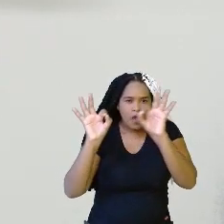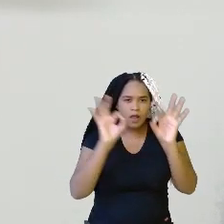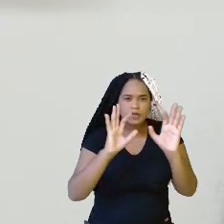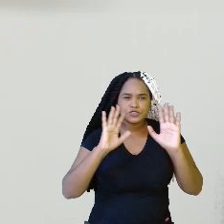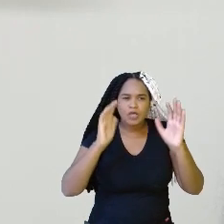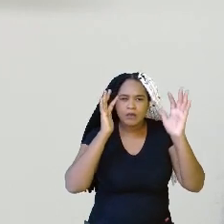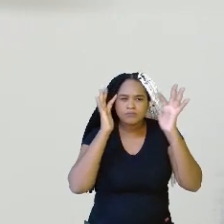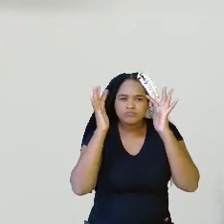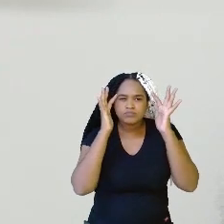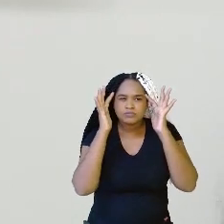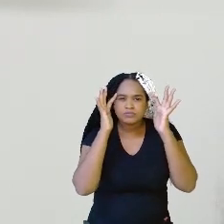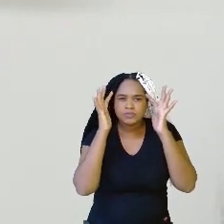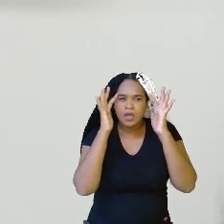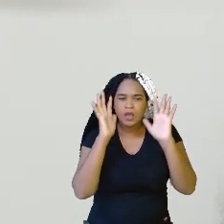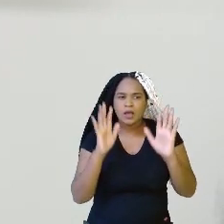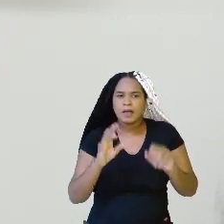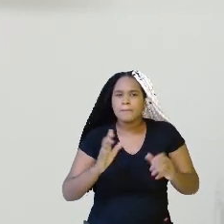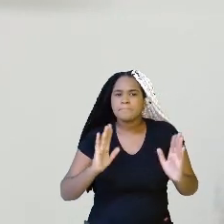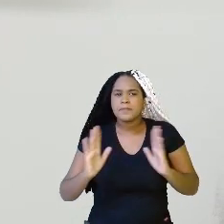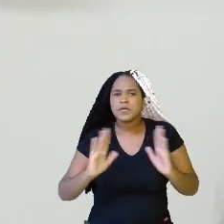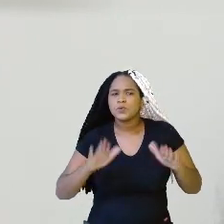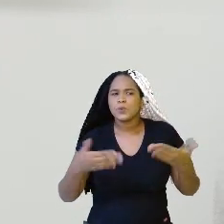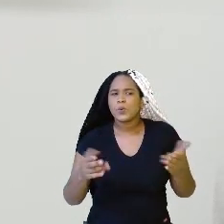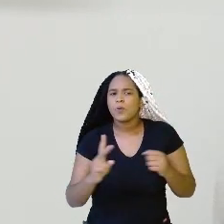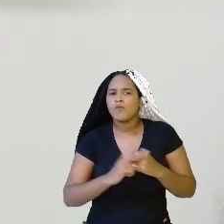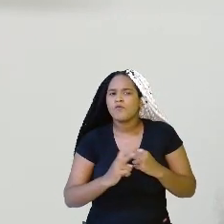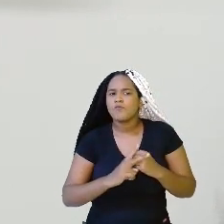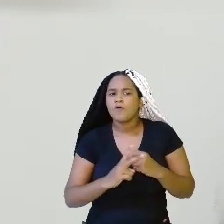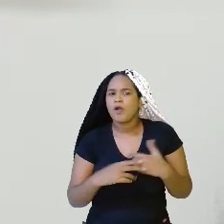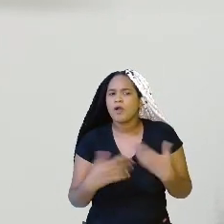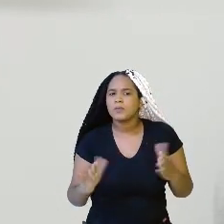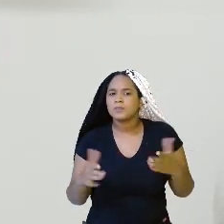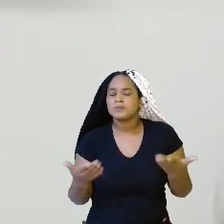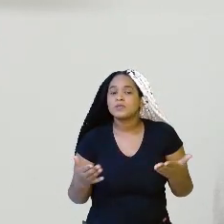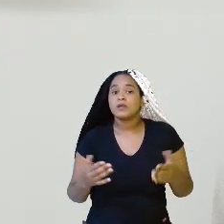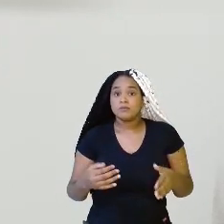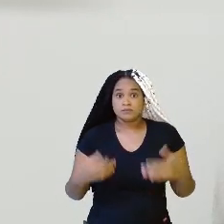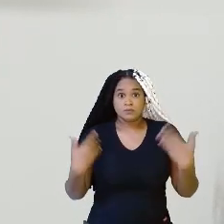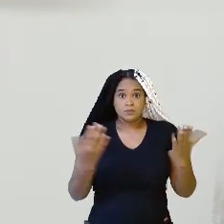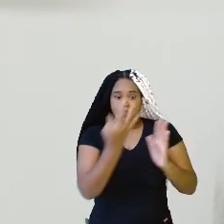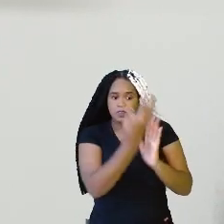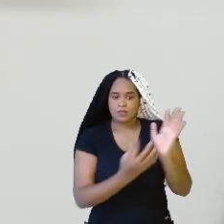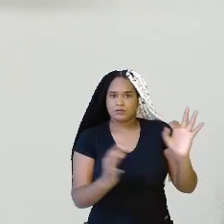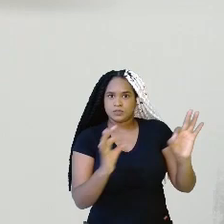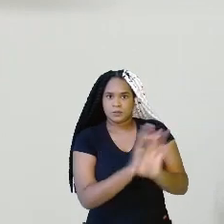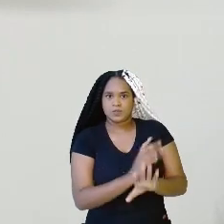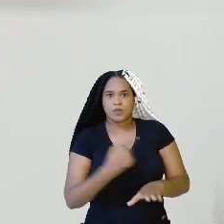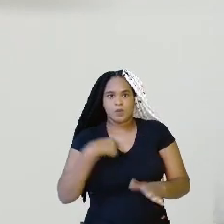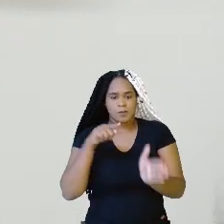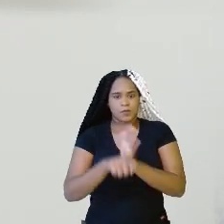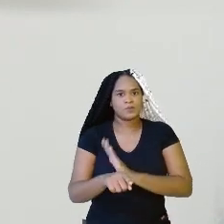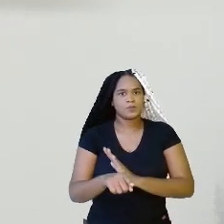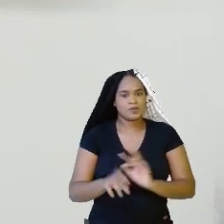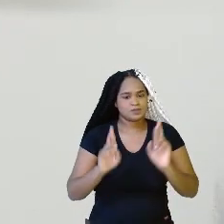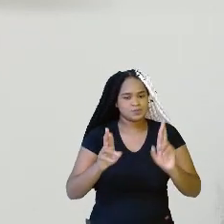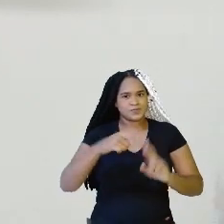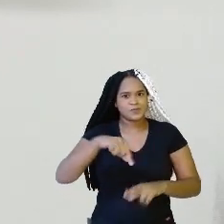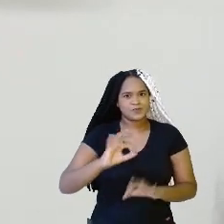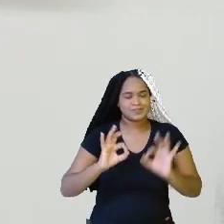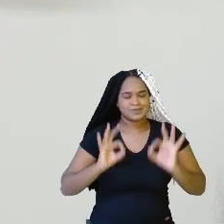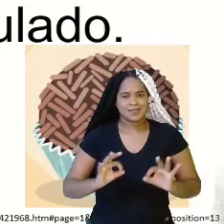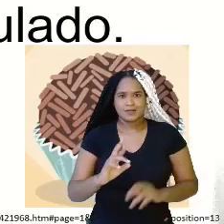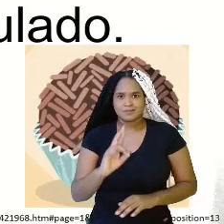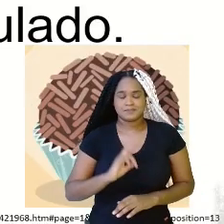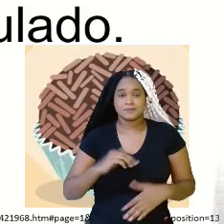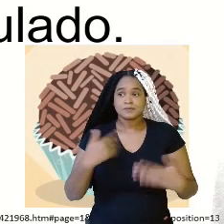vai pensando aí em que tempo esses verbos estão. Quando eu terminar, eu vou te perguntar e quero ver se você vai acertar. Vamos lá? Em